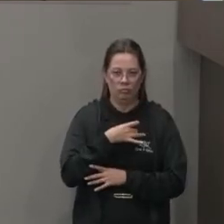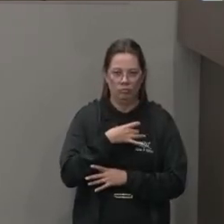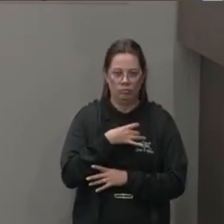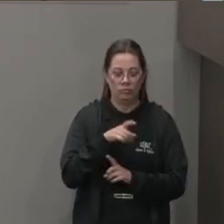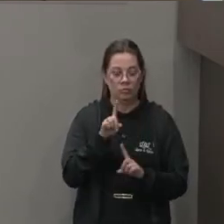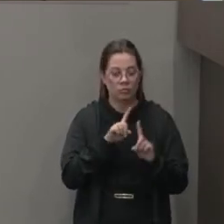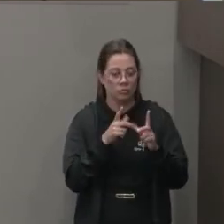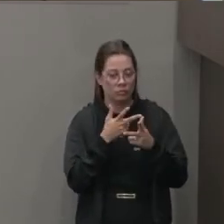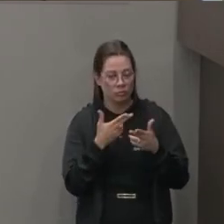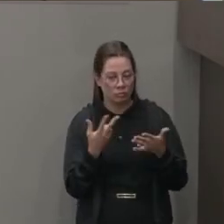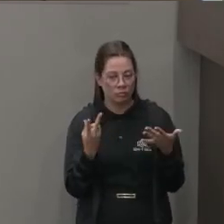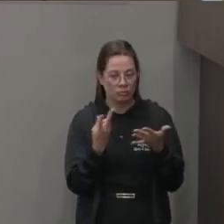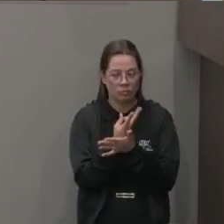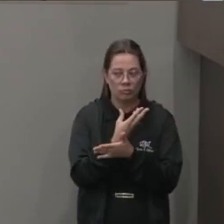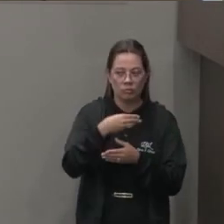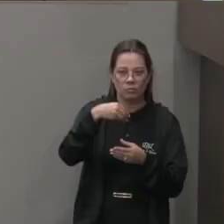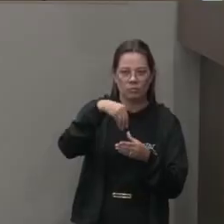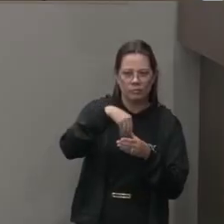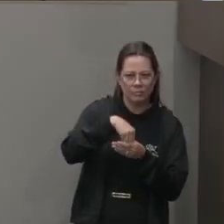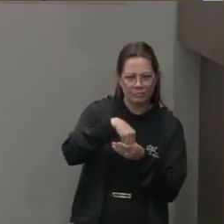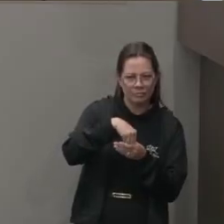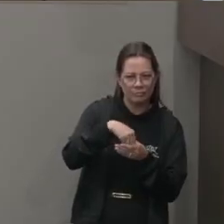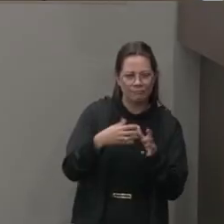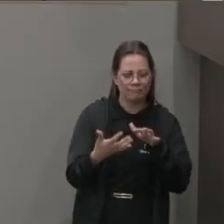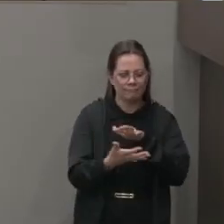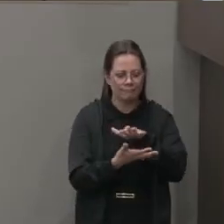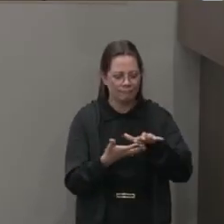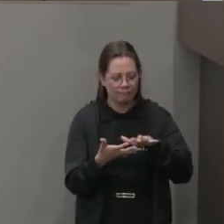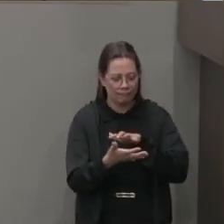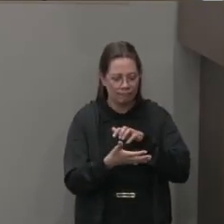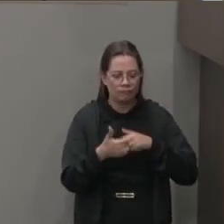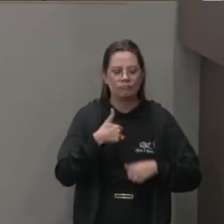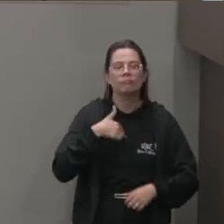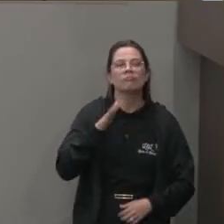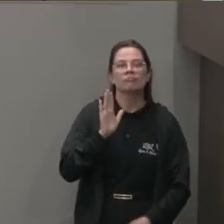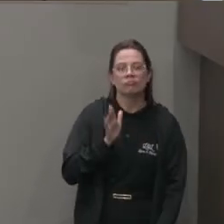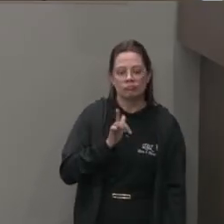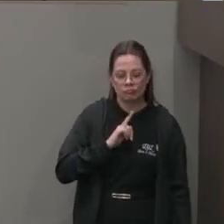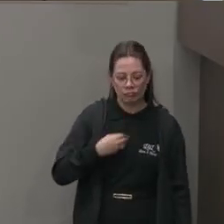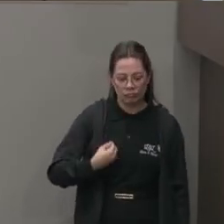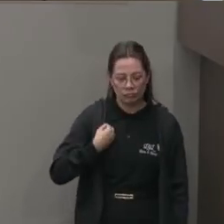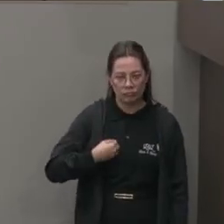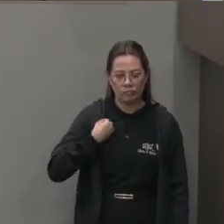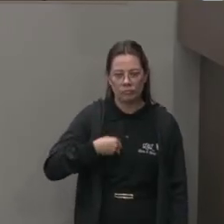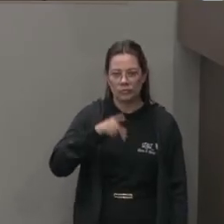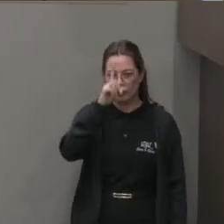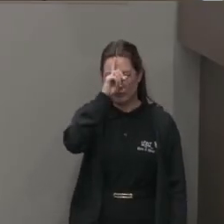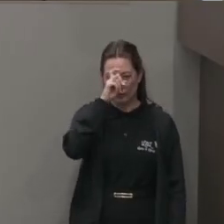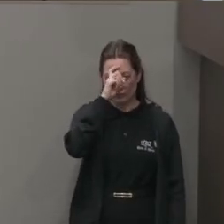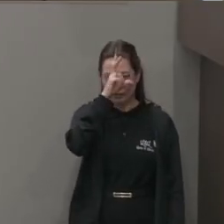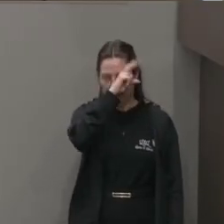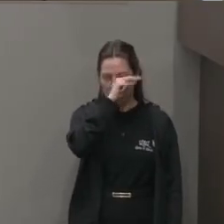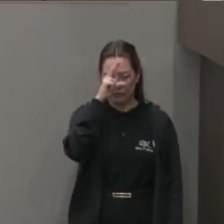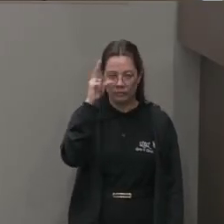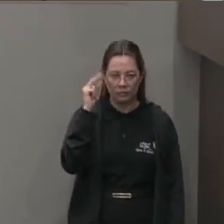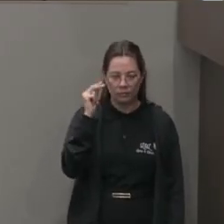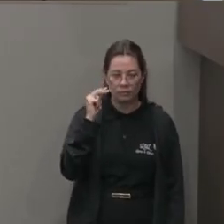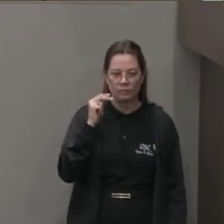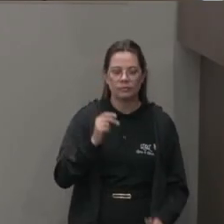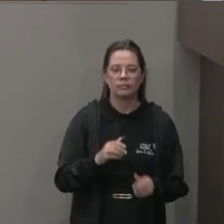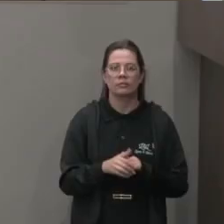que aconteçam ali dentro. Eu já estive no hospital municipal certa feita